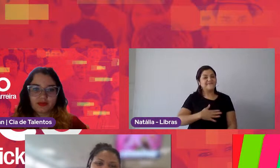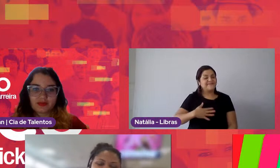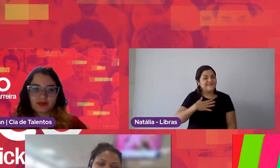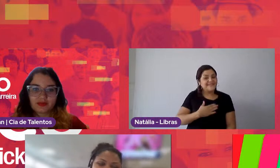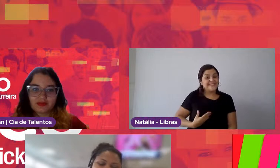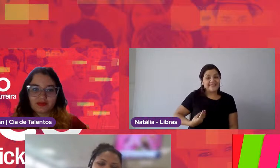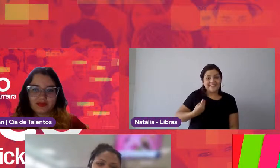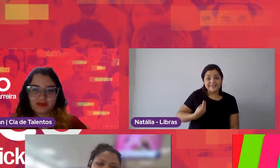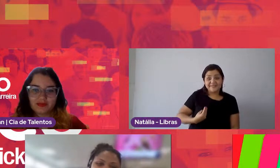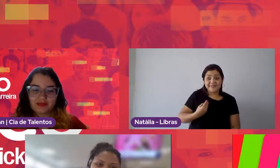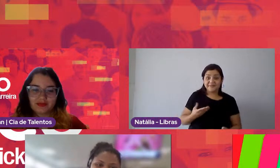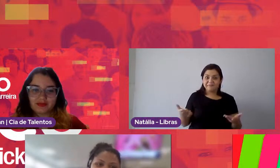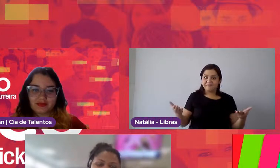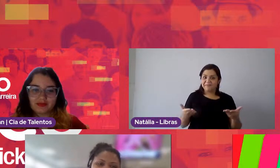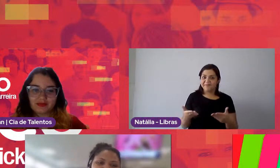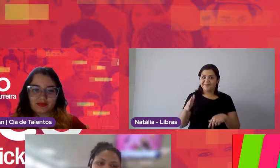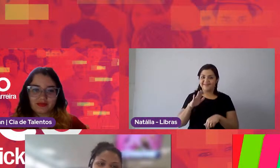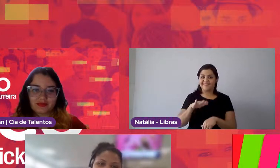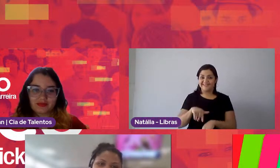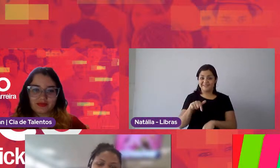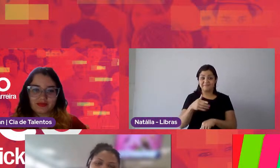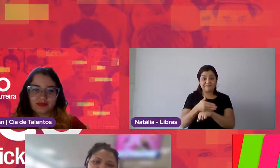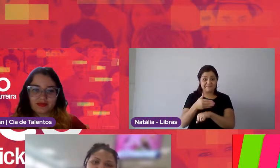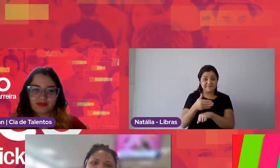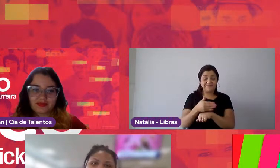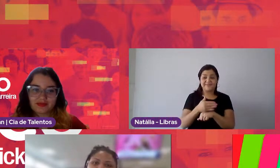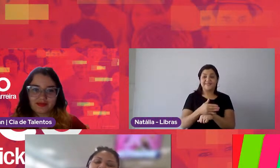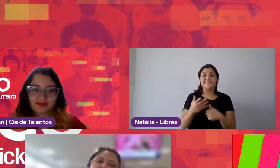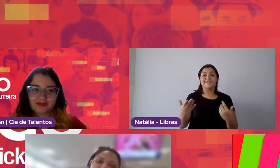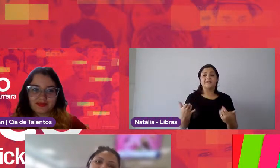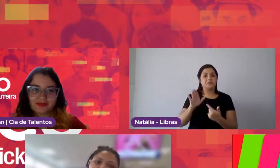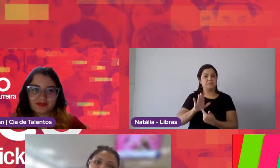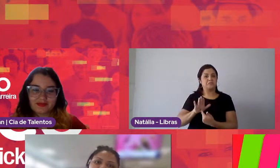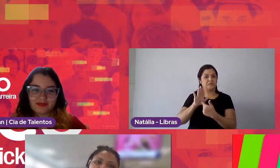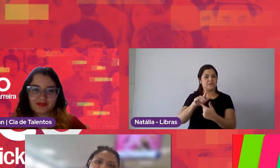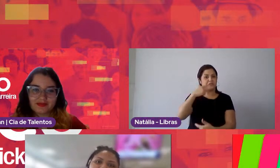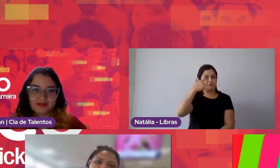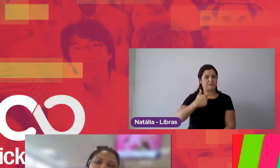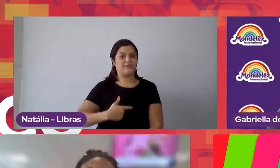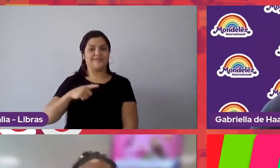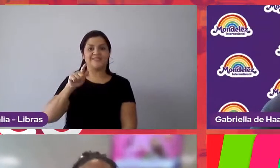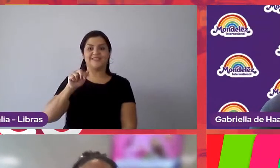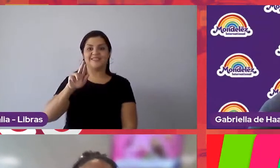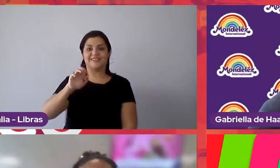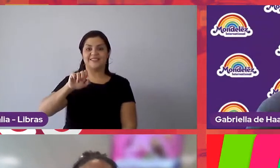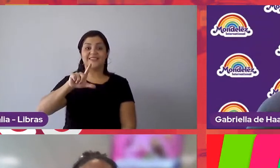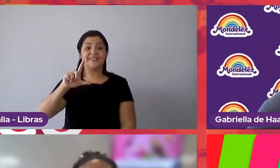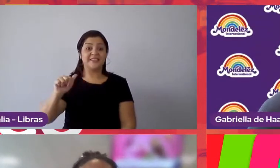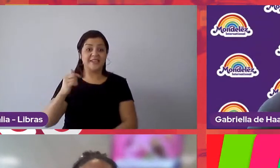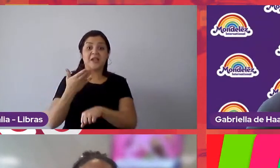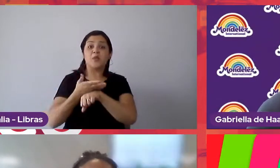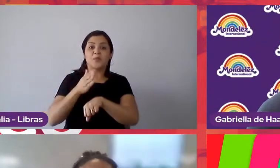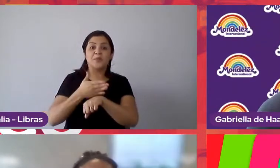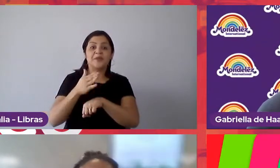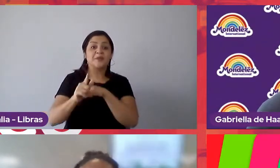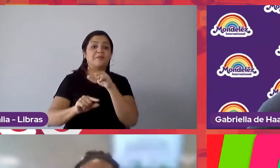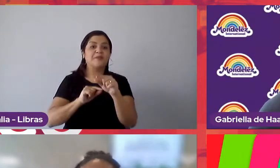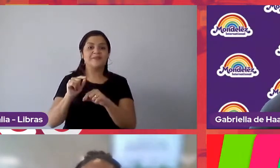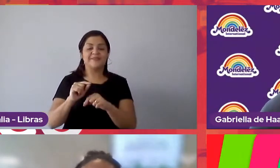com vocês aqui hoje. Como me apresentei, eu sou a Gabi. Eu sou estagiária de